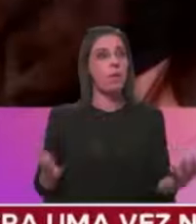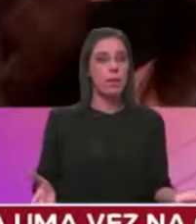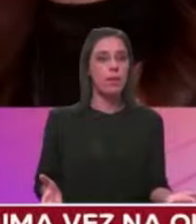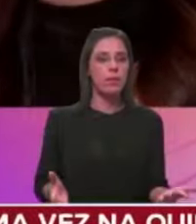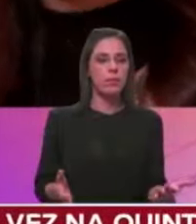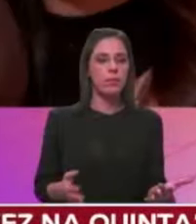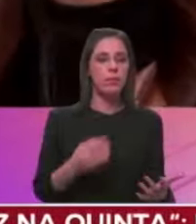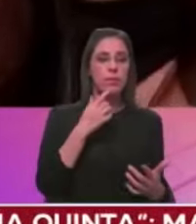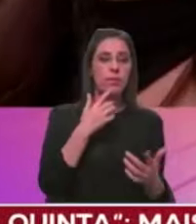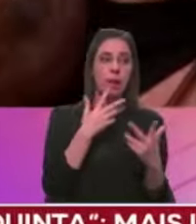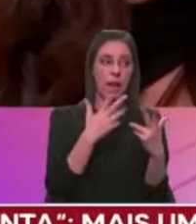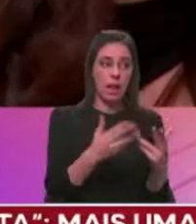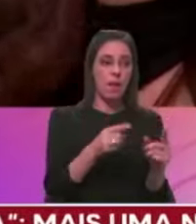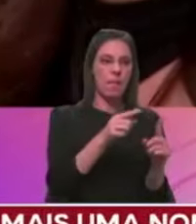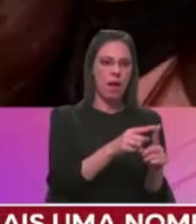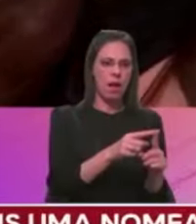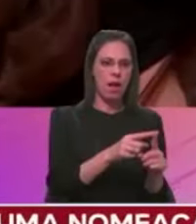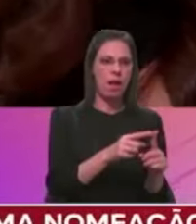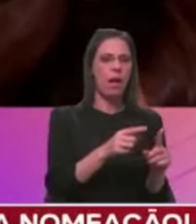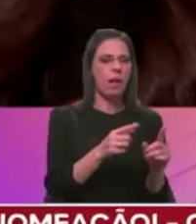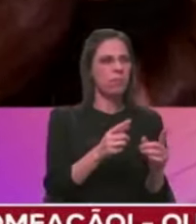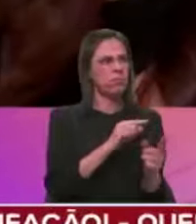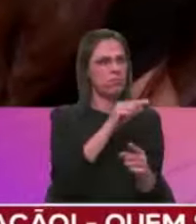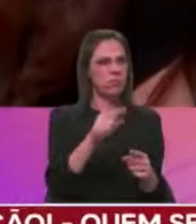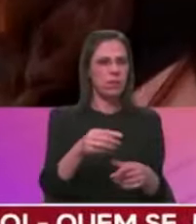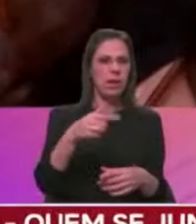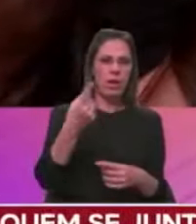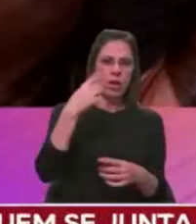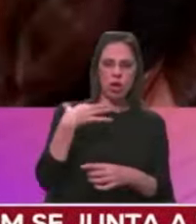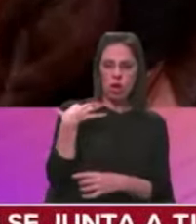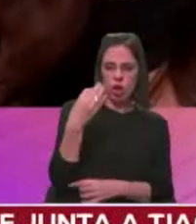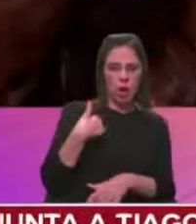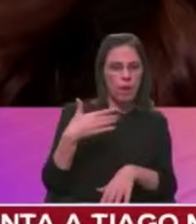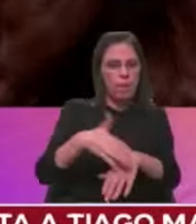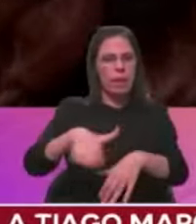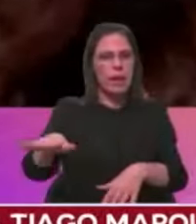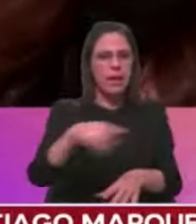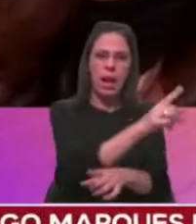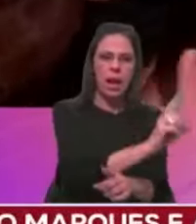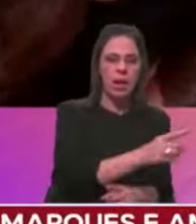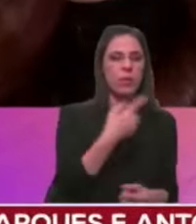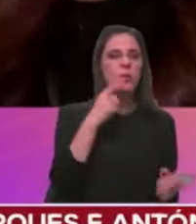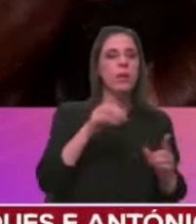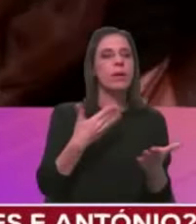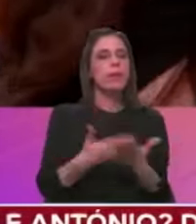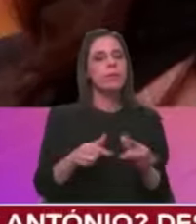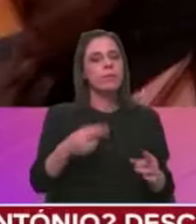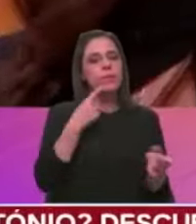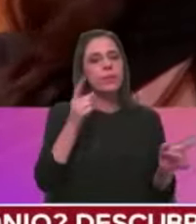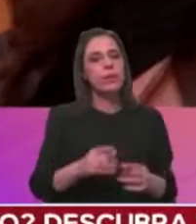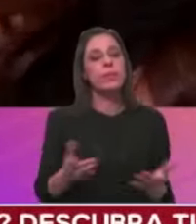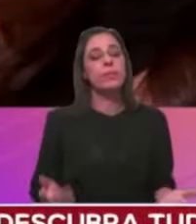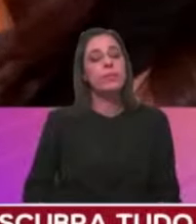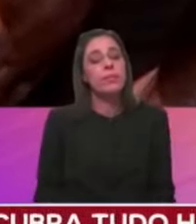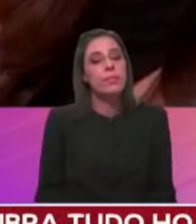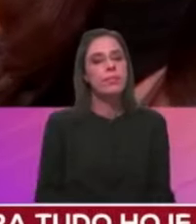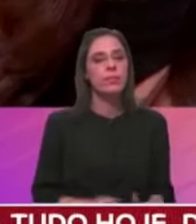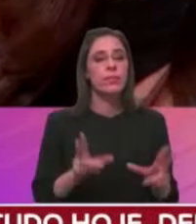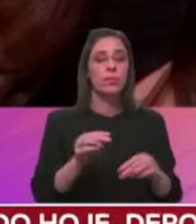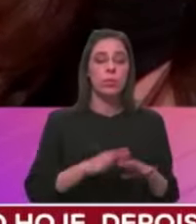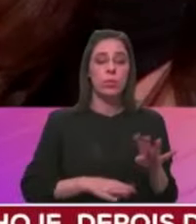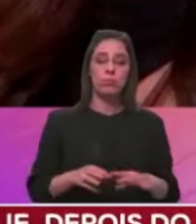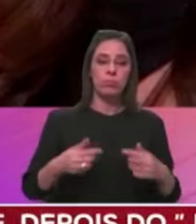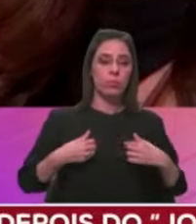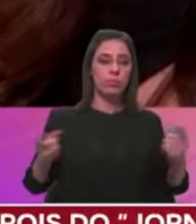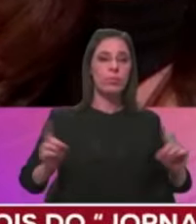sempre falou mal do Antônio chegar e votar em mim para eu não consegui entender Até hoje eu não entendi isso Eu nunca faria isso